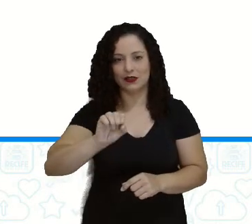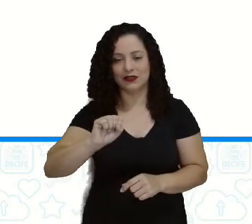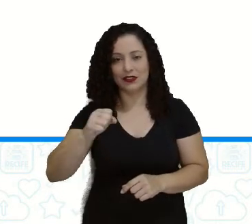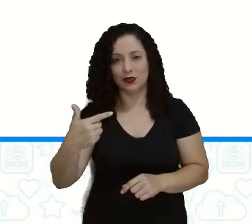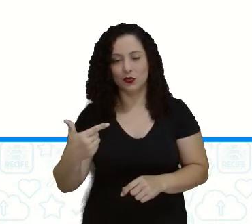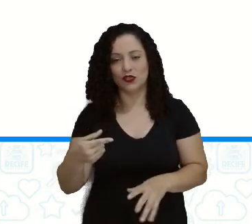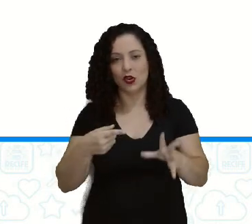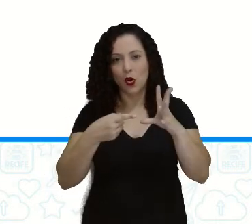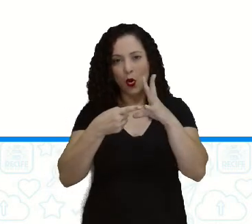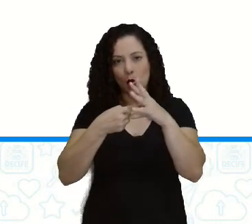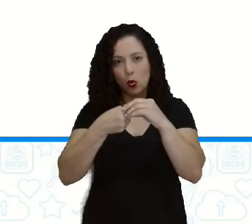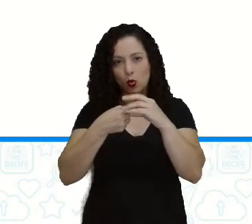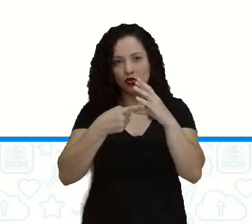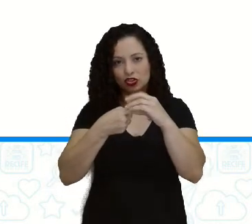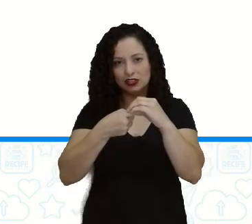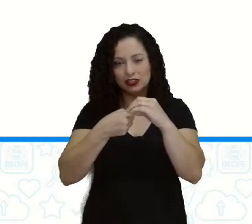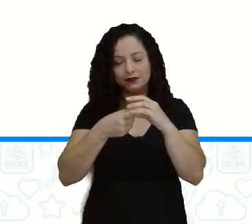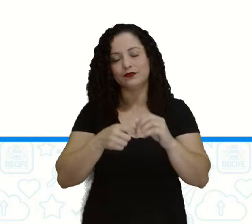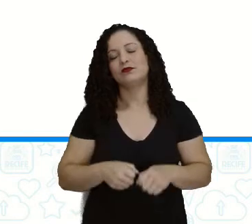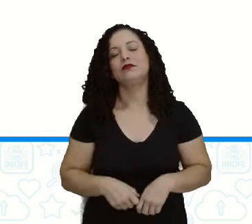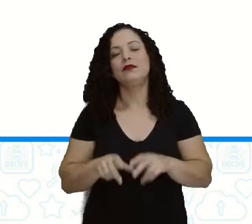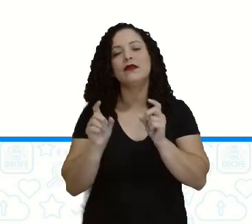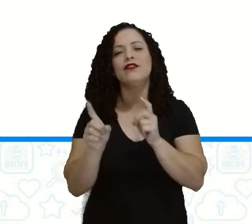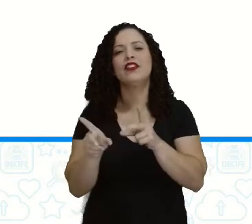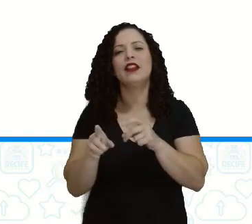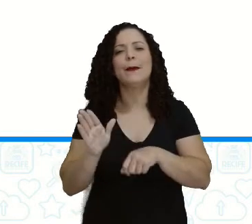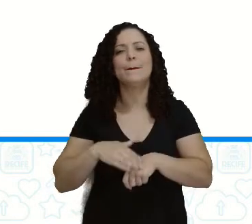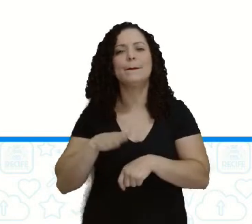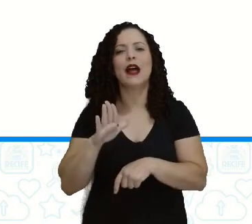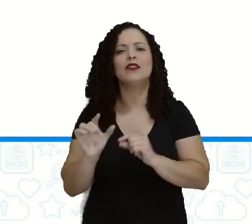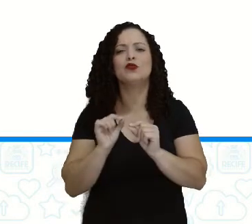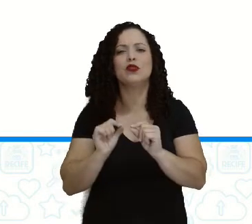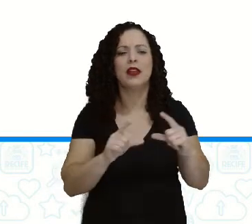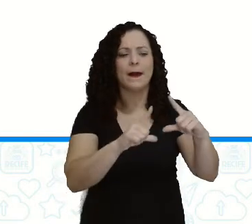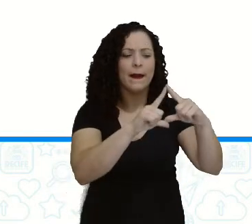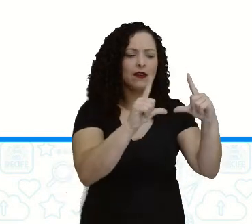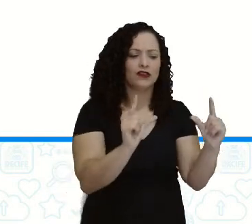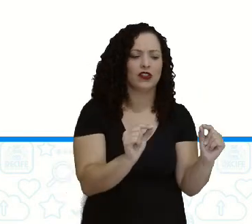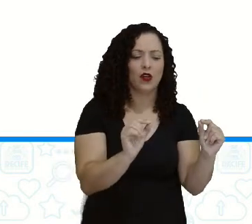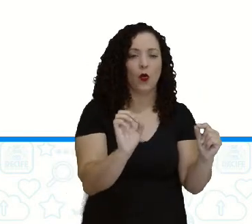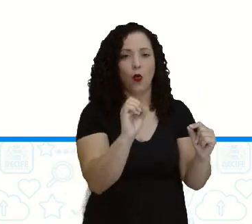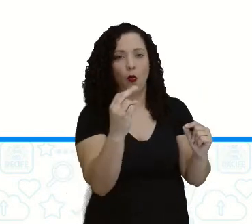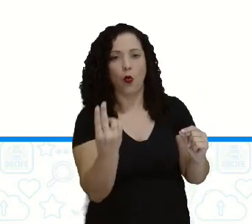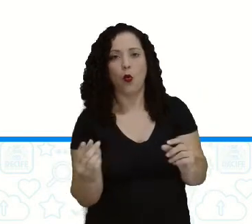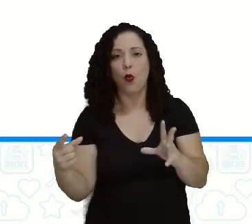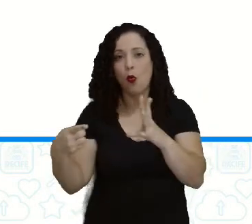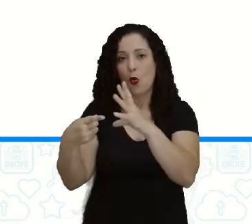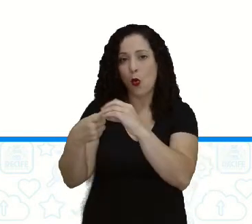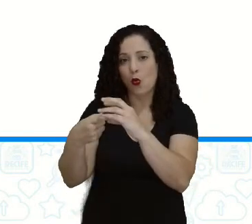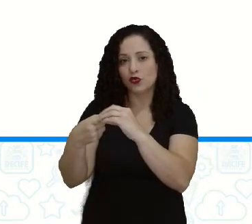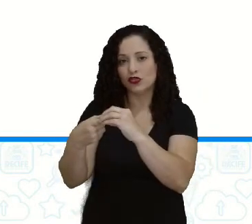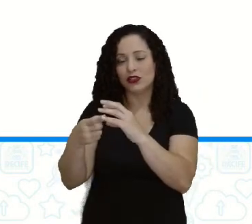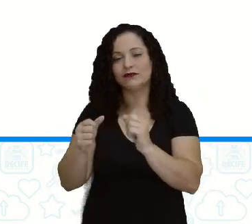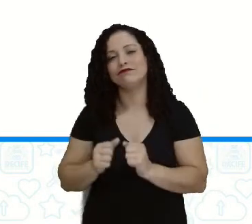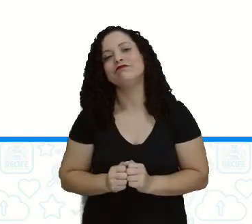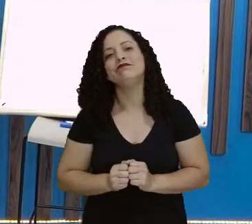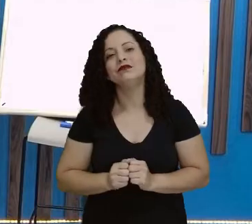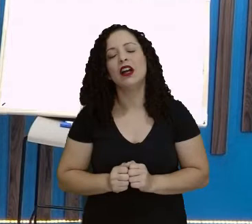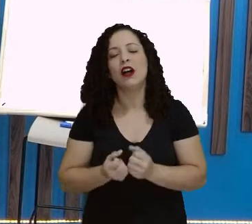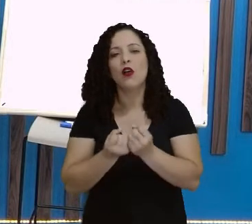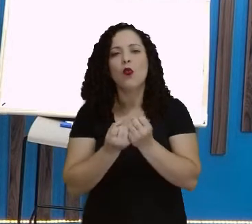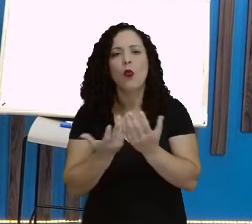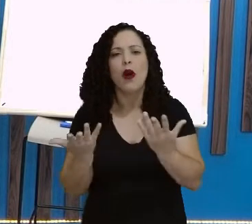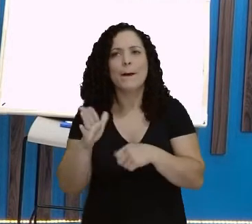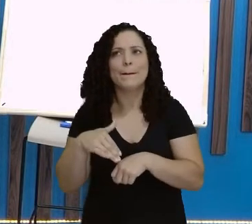coxinhas. Ela vende mais coxinhas ou pastéis? Quantos a mais? Então,